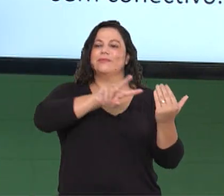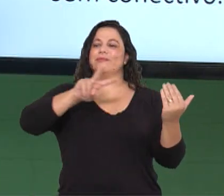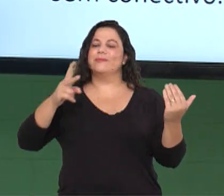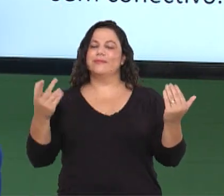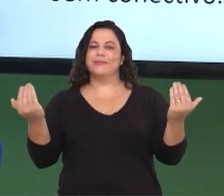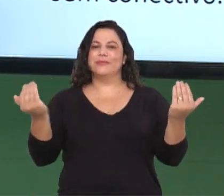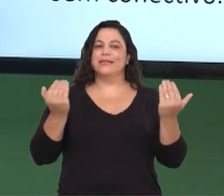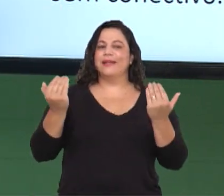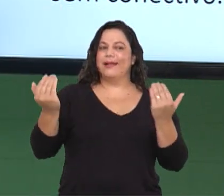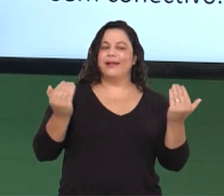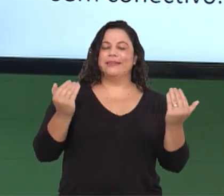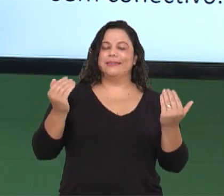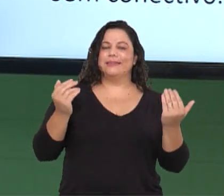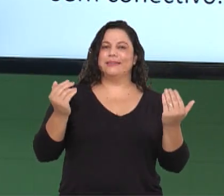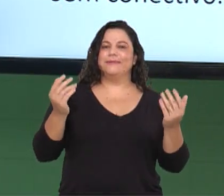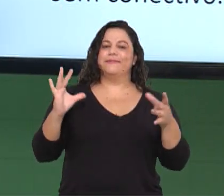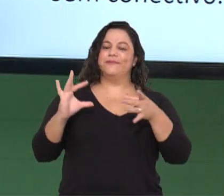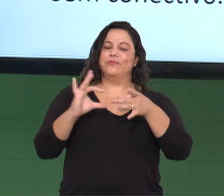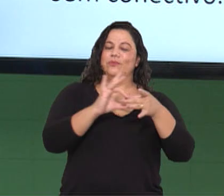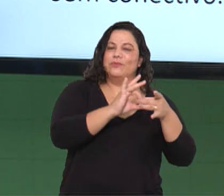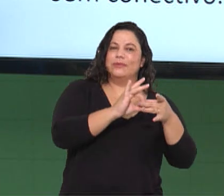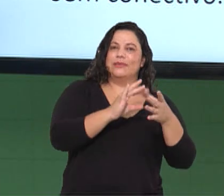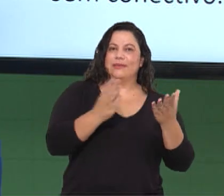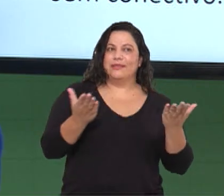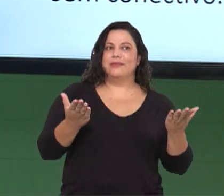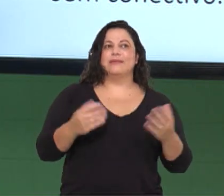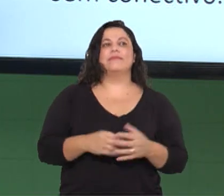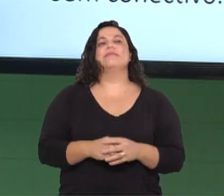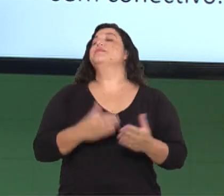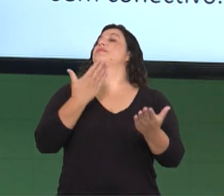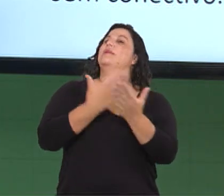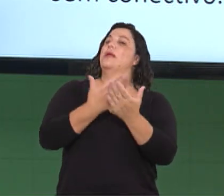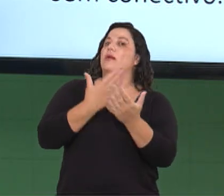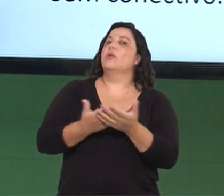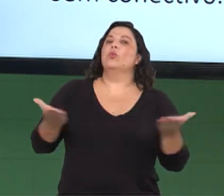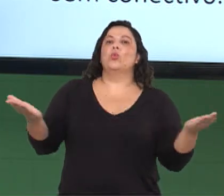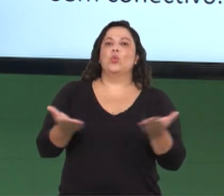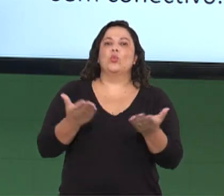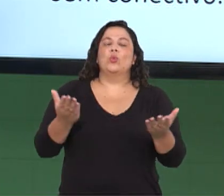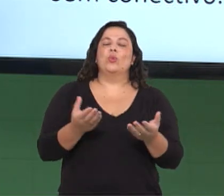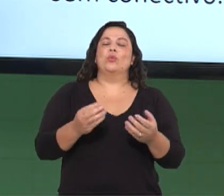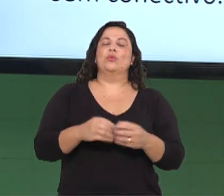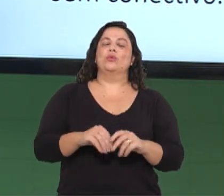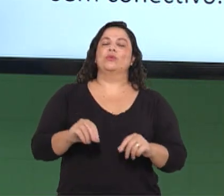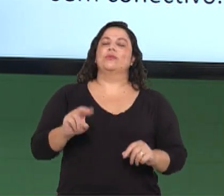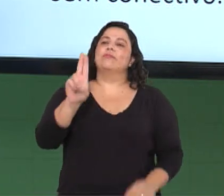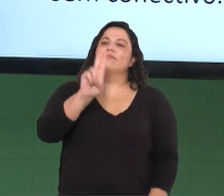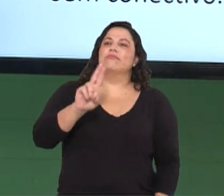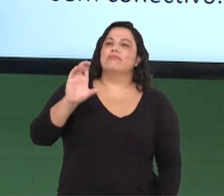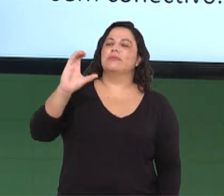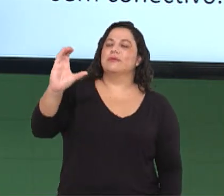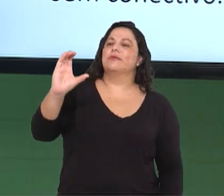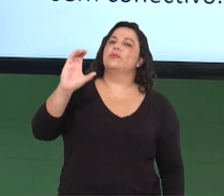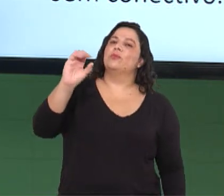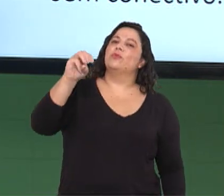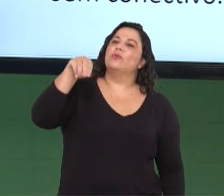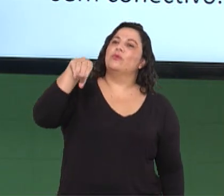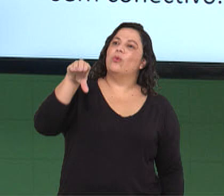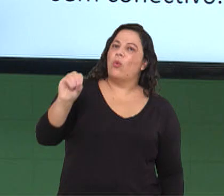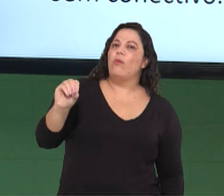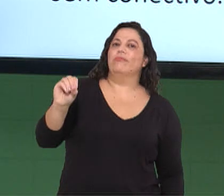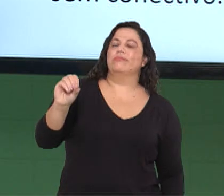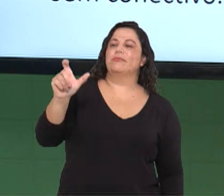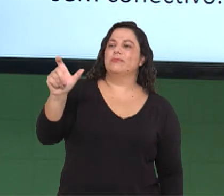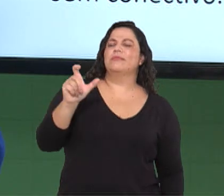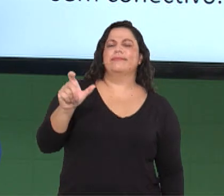vou utilizar um conectivo. Na aula de hoje, a gente falou do como, que é o comparativo mais comum do nosso dia